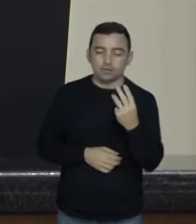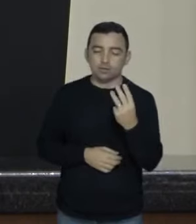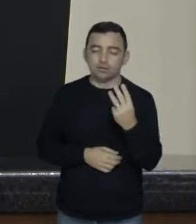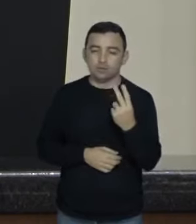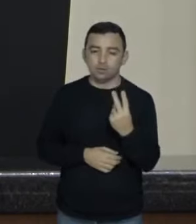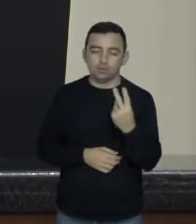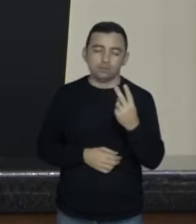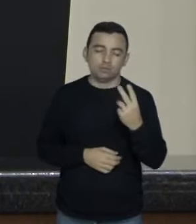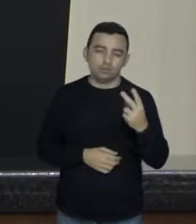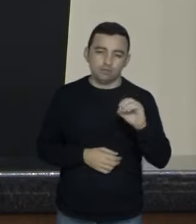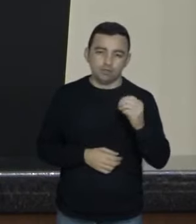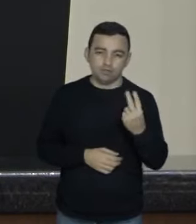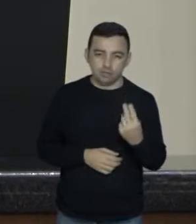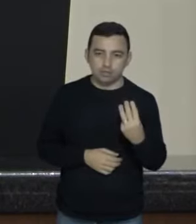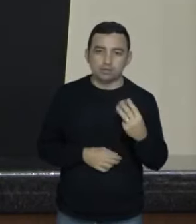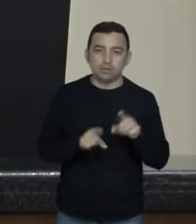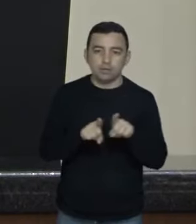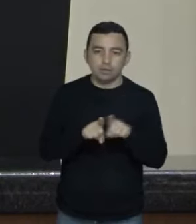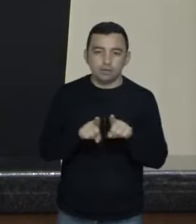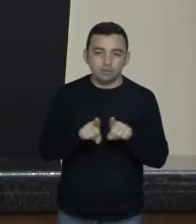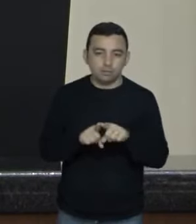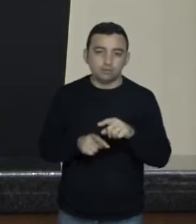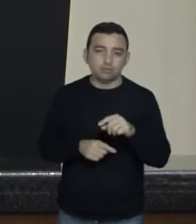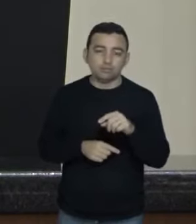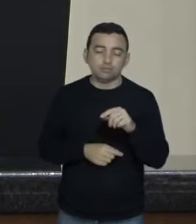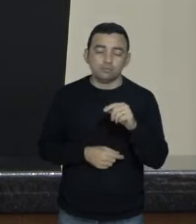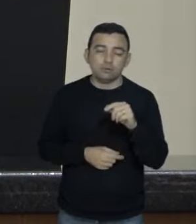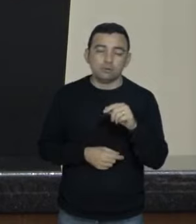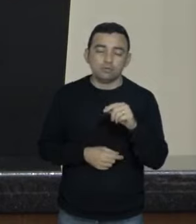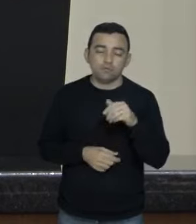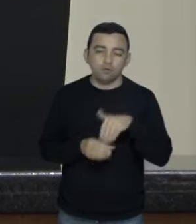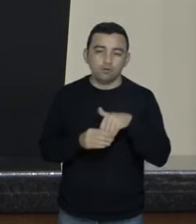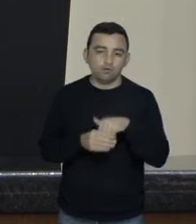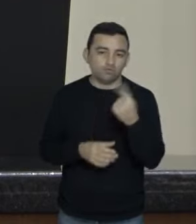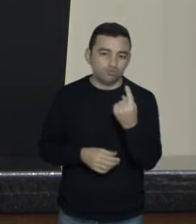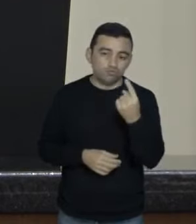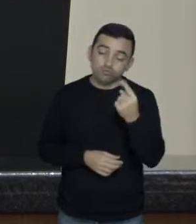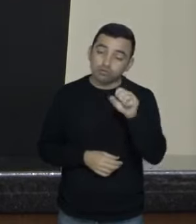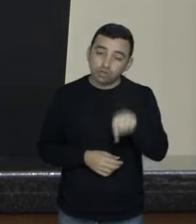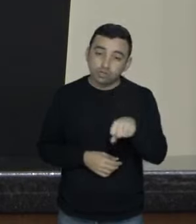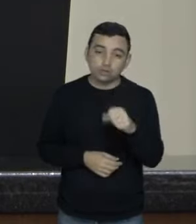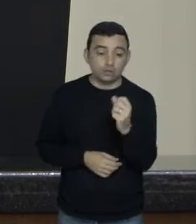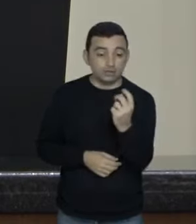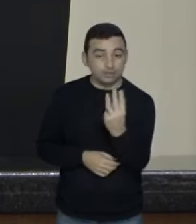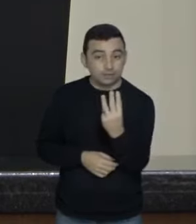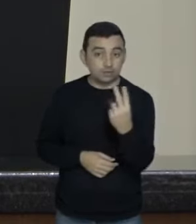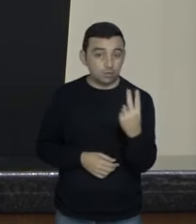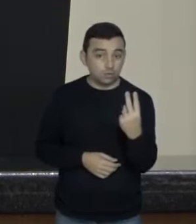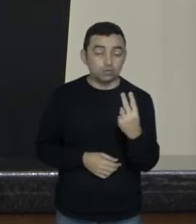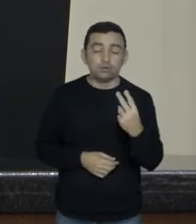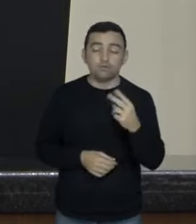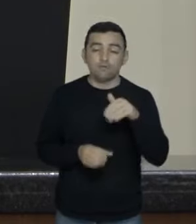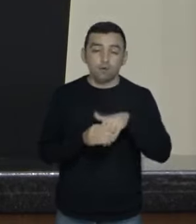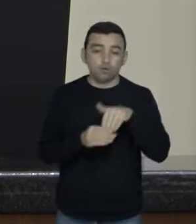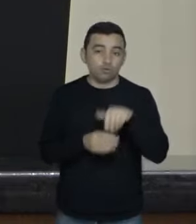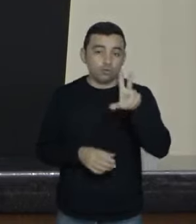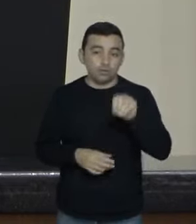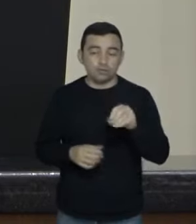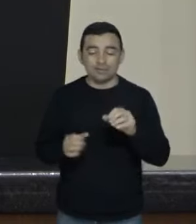aposto ao projeto de lei 7 2022 com a seguinte votação um voto sim 32 voto não e nenhuma